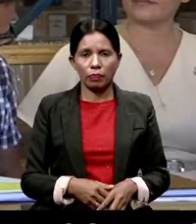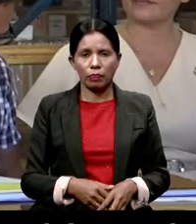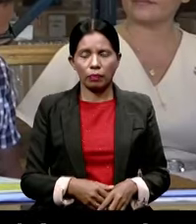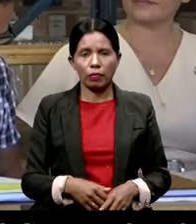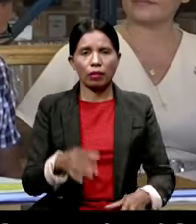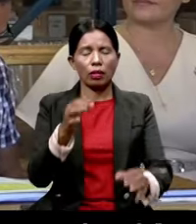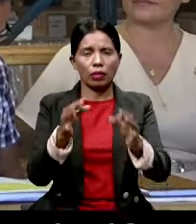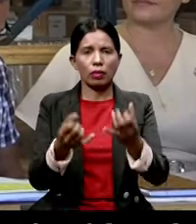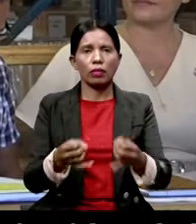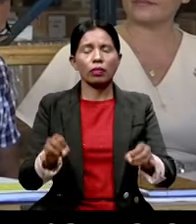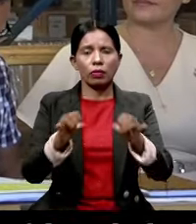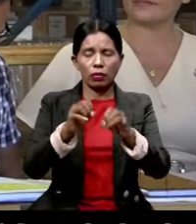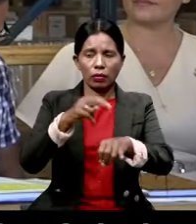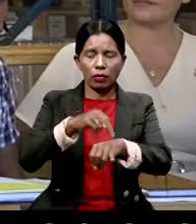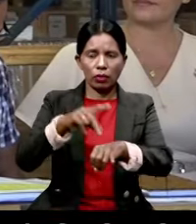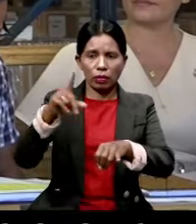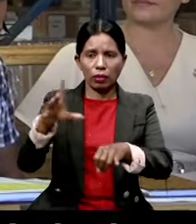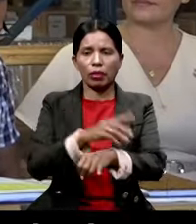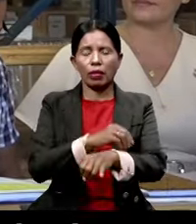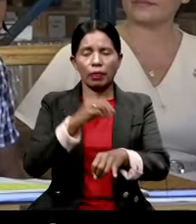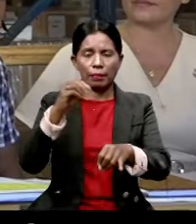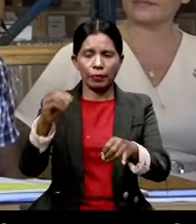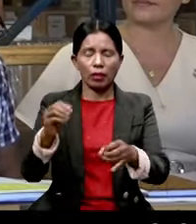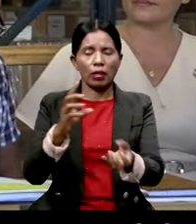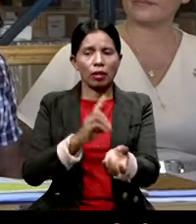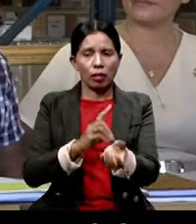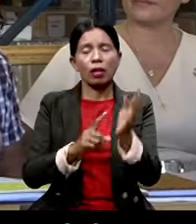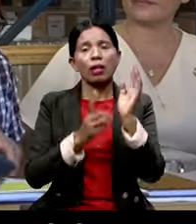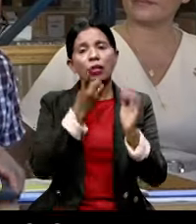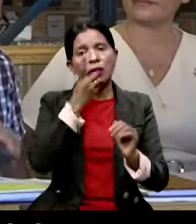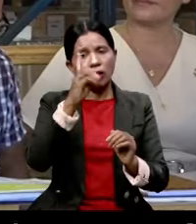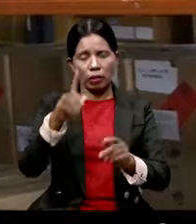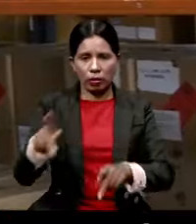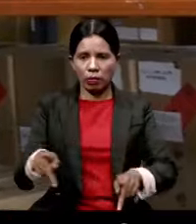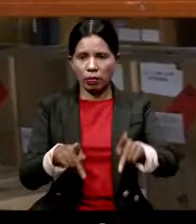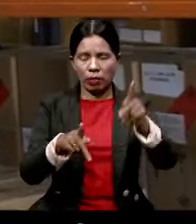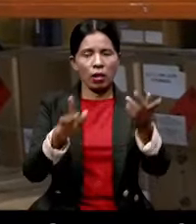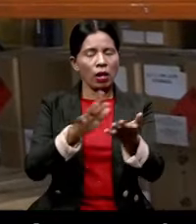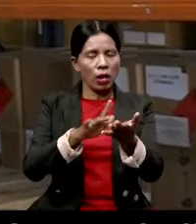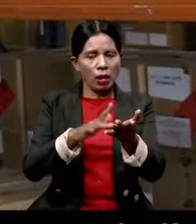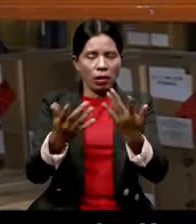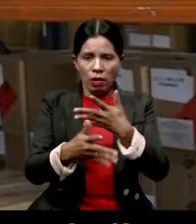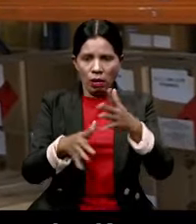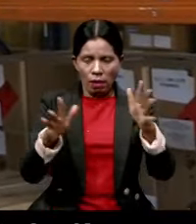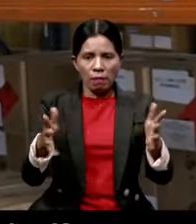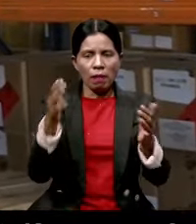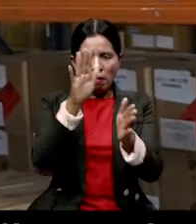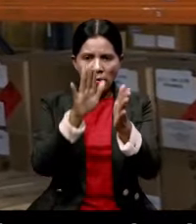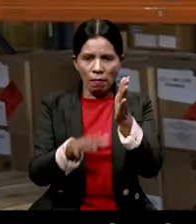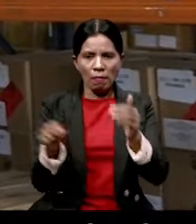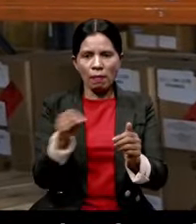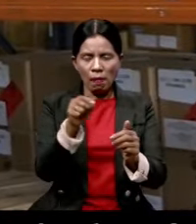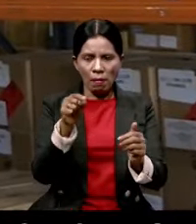Mas que Instituto Nacional Farmácia no Produto Médico declarou na ba público kata, estoka imoruk mamuk daudauk ne tuno na ba